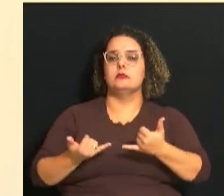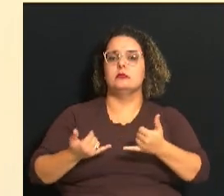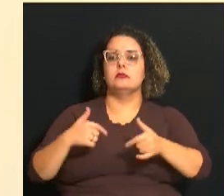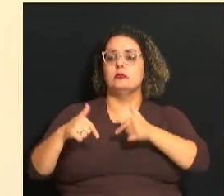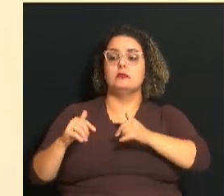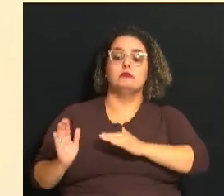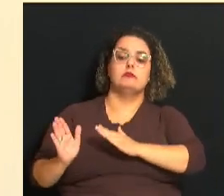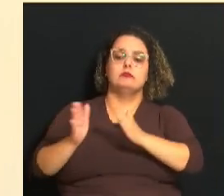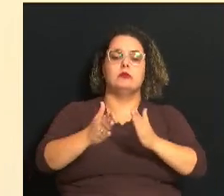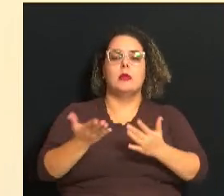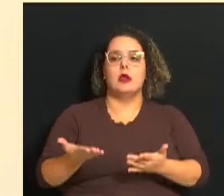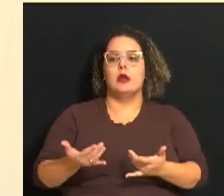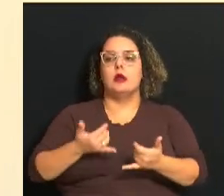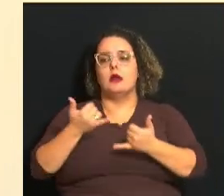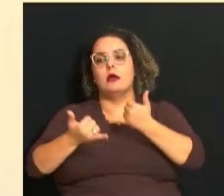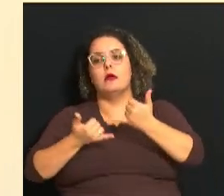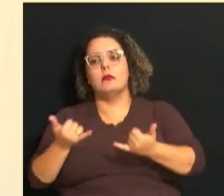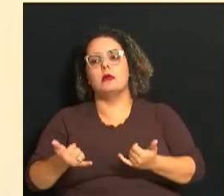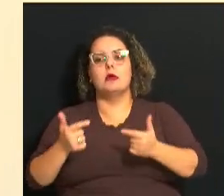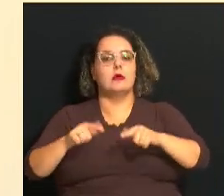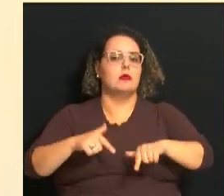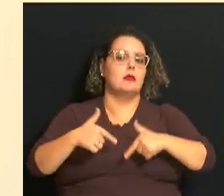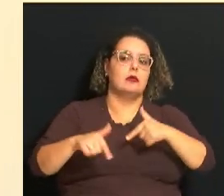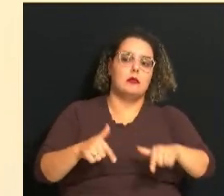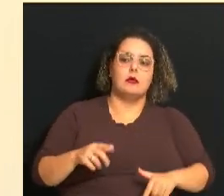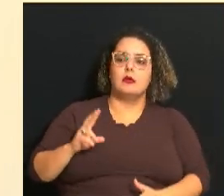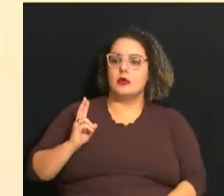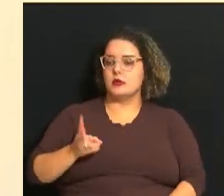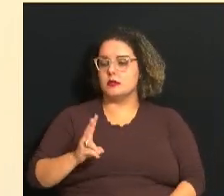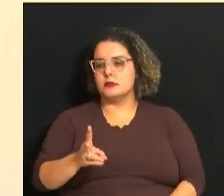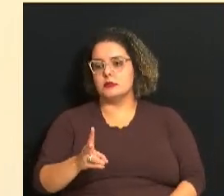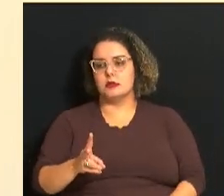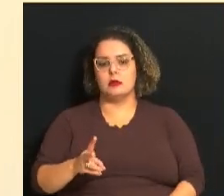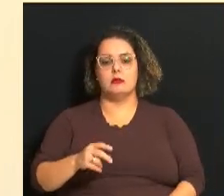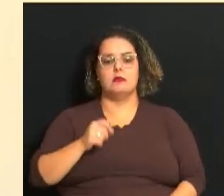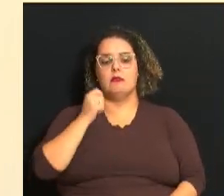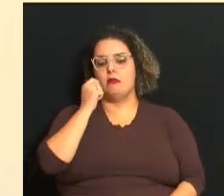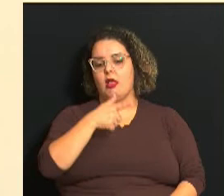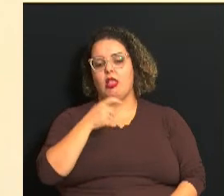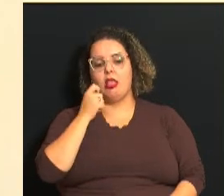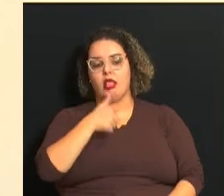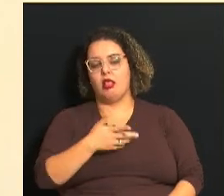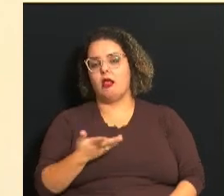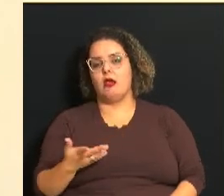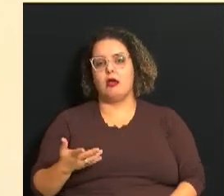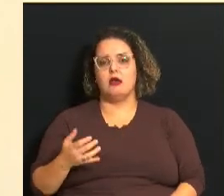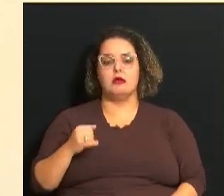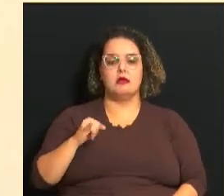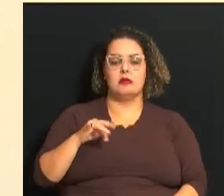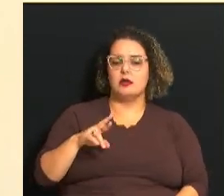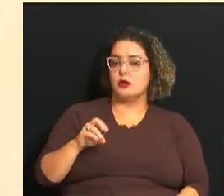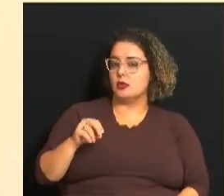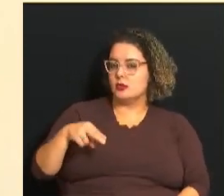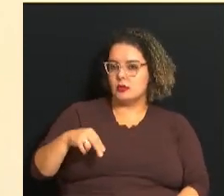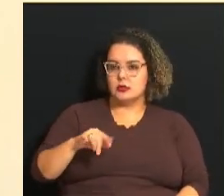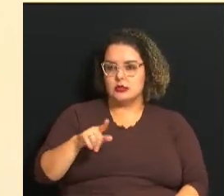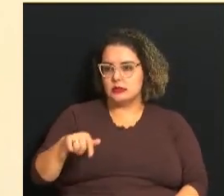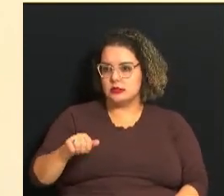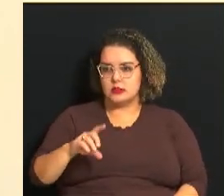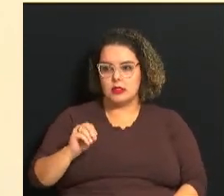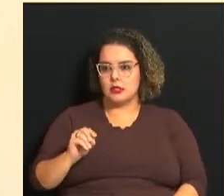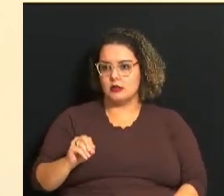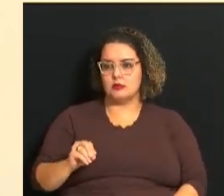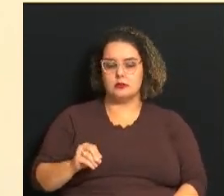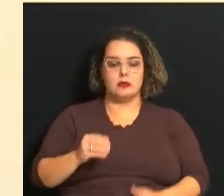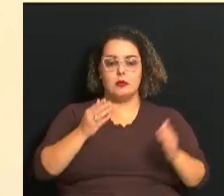seguiam em brim e no ambiente trabalho dele era sempre ridicularizado é ironizado eles não deixaram ele produzir